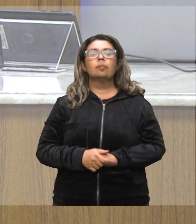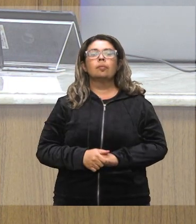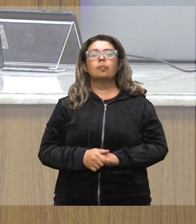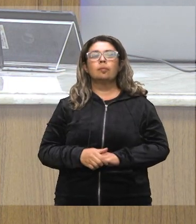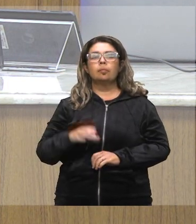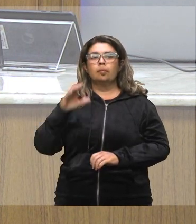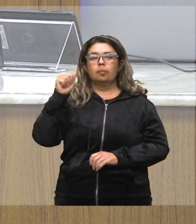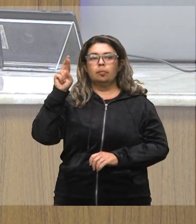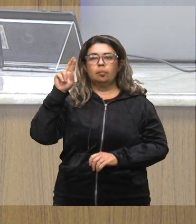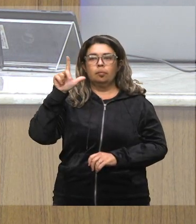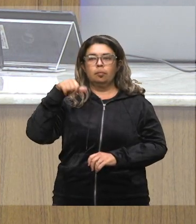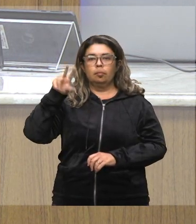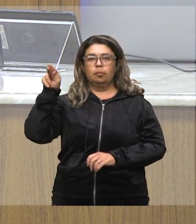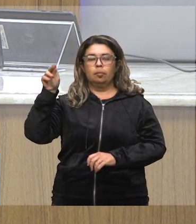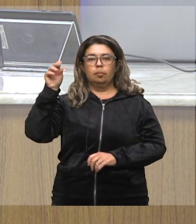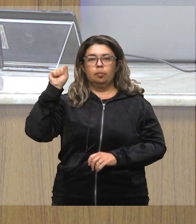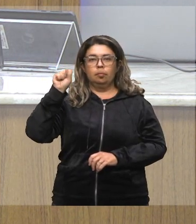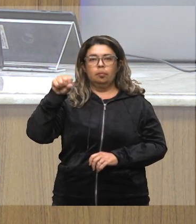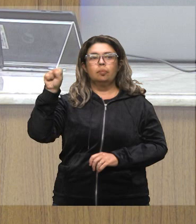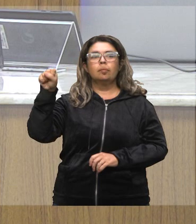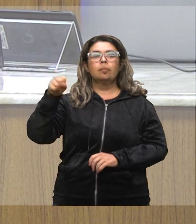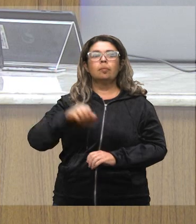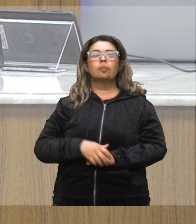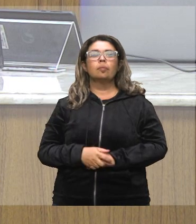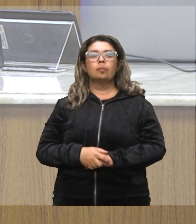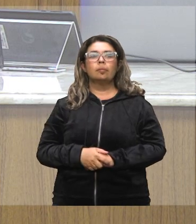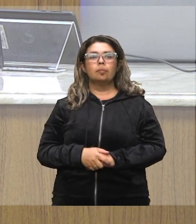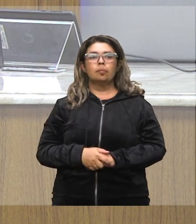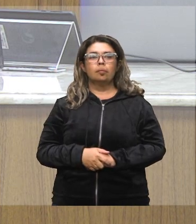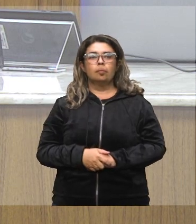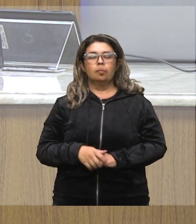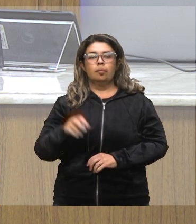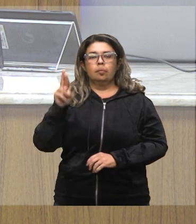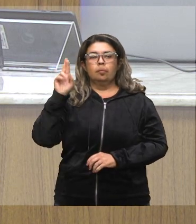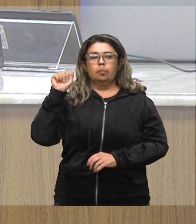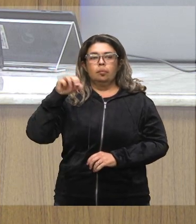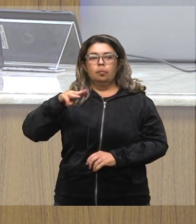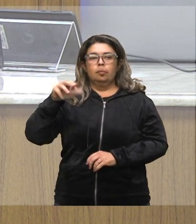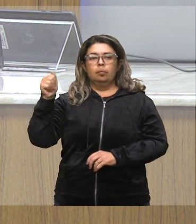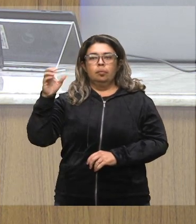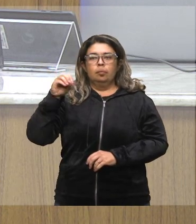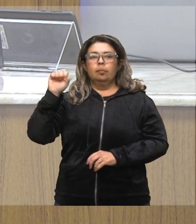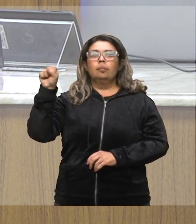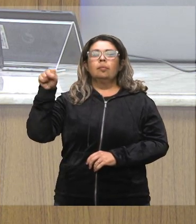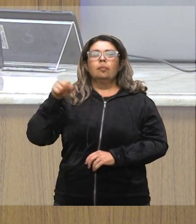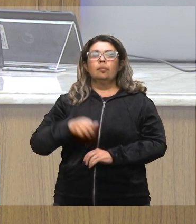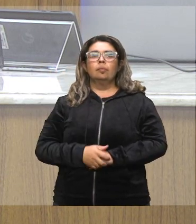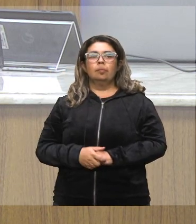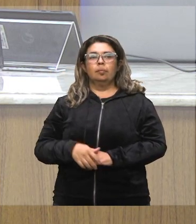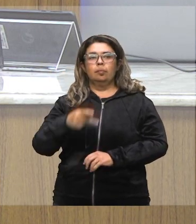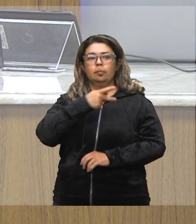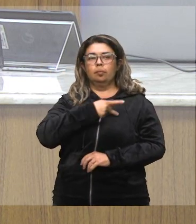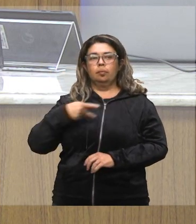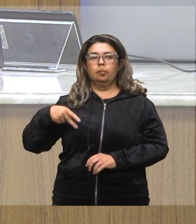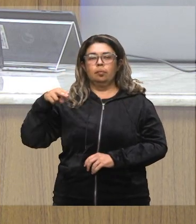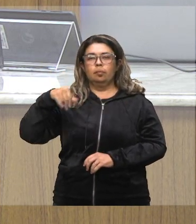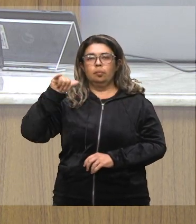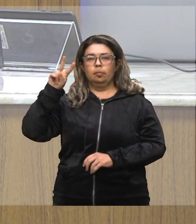José Carlos Silva Beitum. Carlinhos vota sim. Luiz Antônio Ramon. Ramon vota sim. Nivaldo dos Santos.